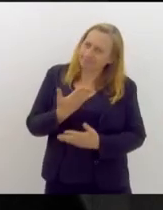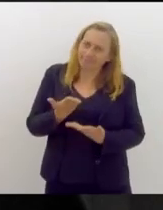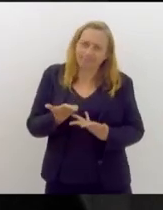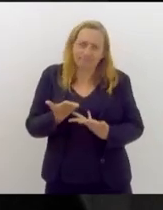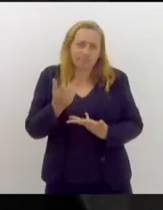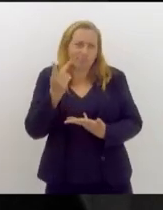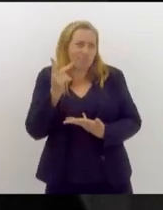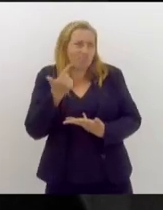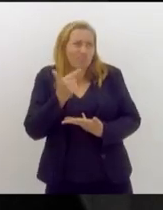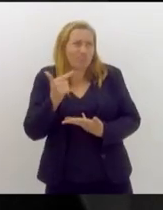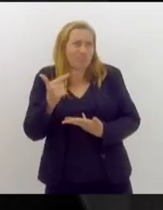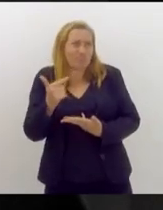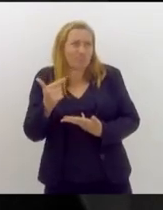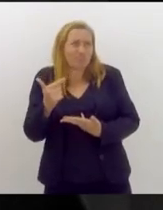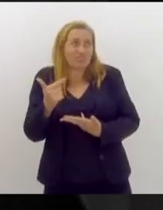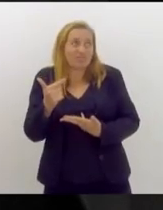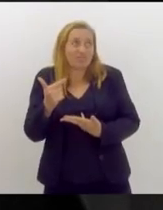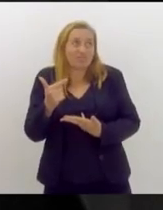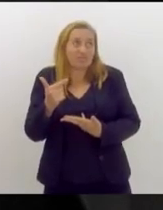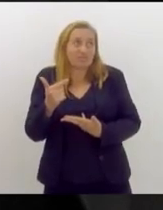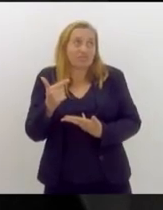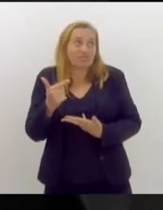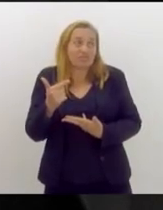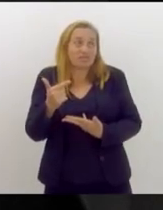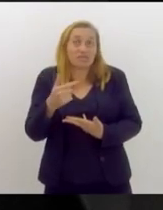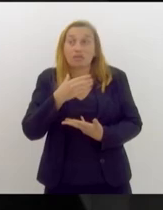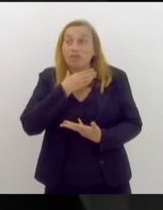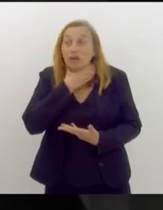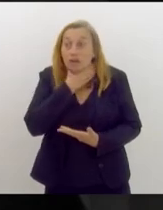escândalo que eu tenha presenciado